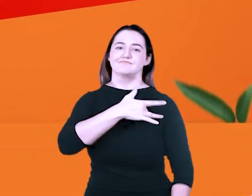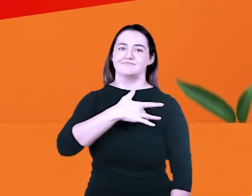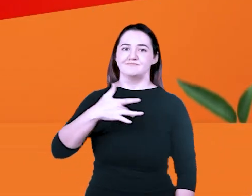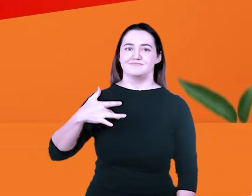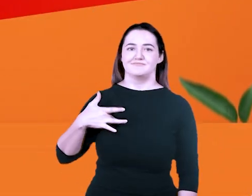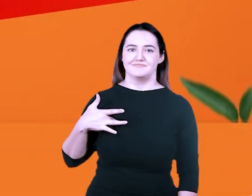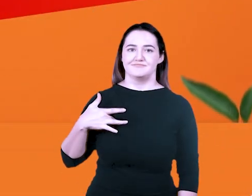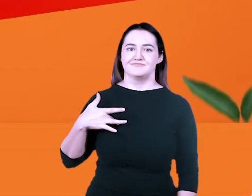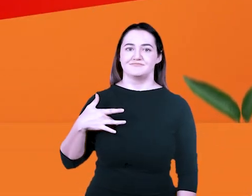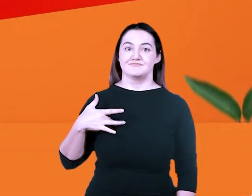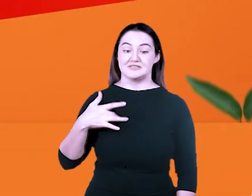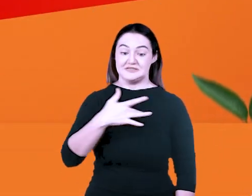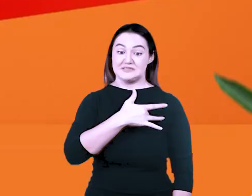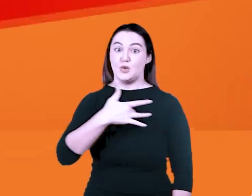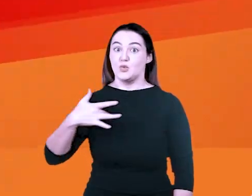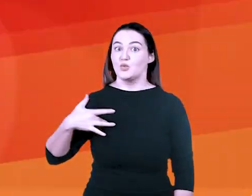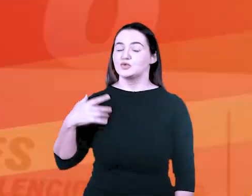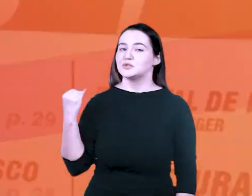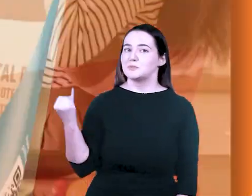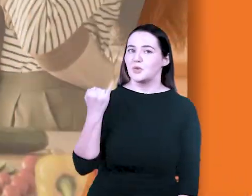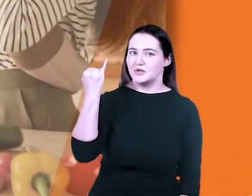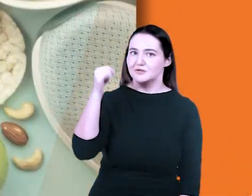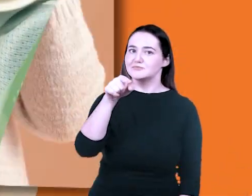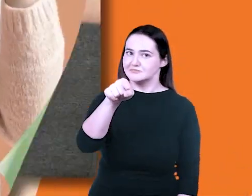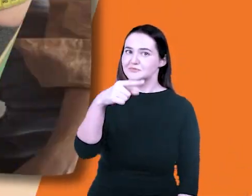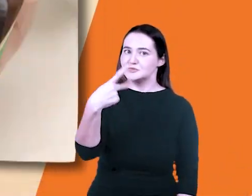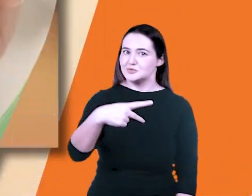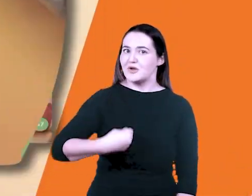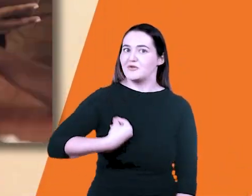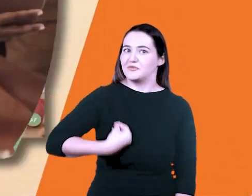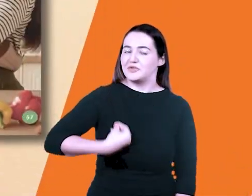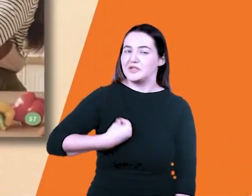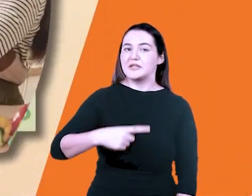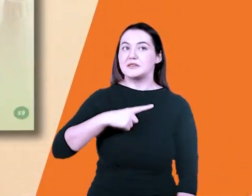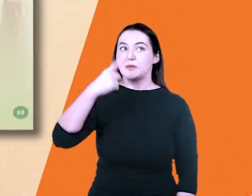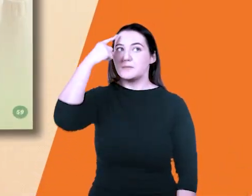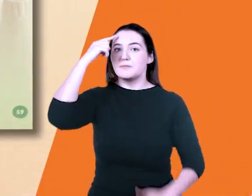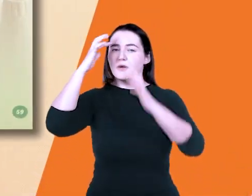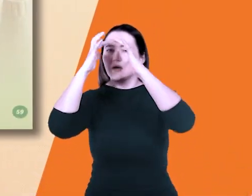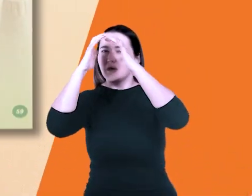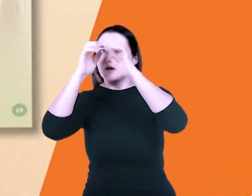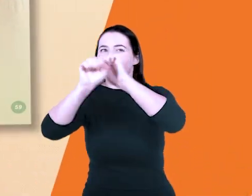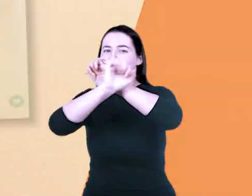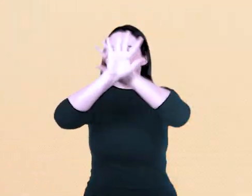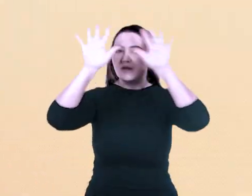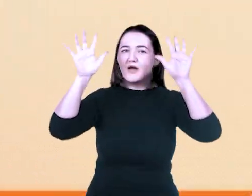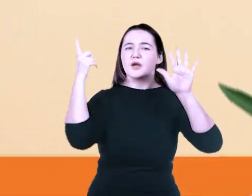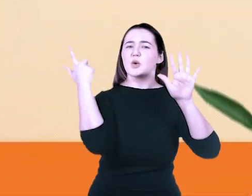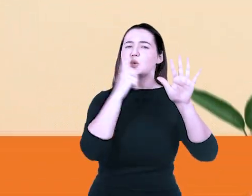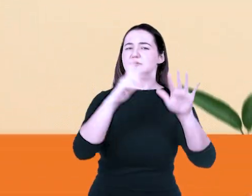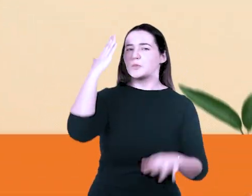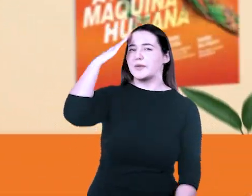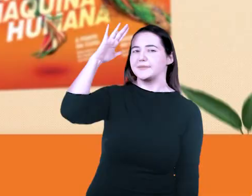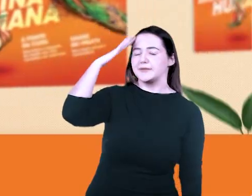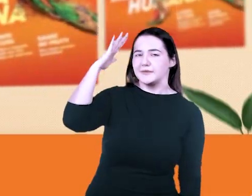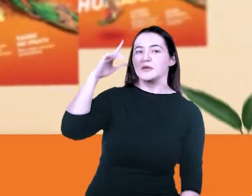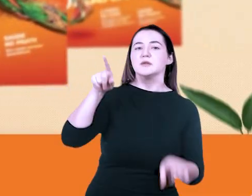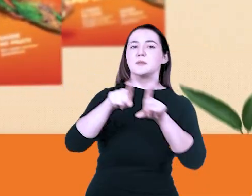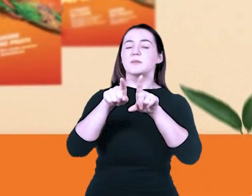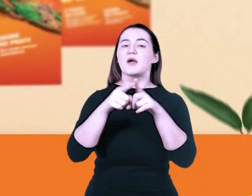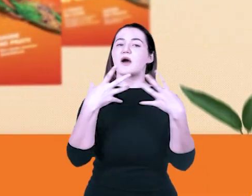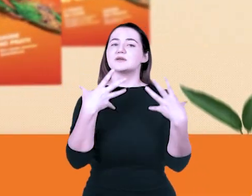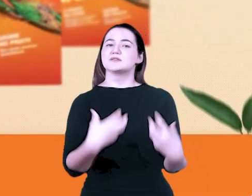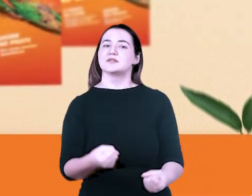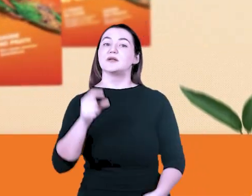saúde, que é tão importante e imprescindível para que você tenha uma mente clara e consiga discernir e